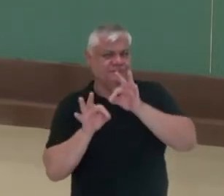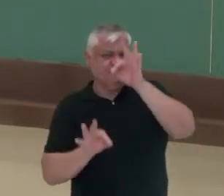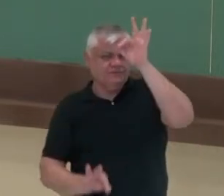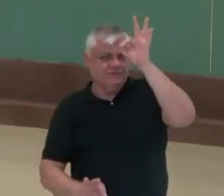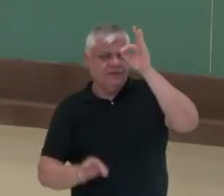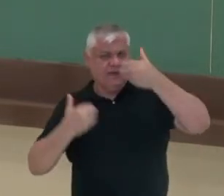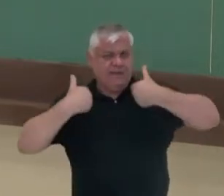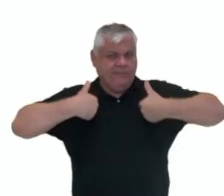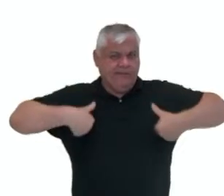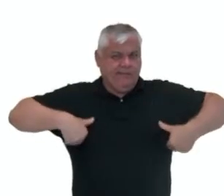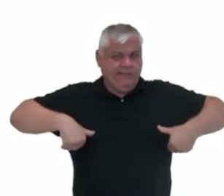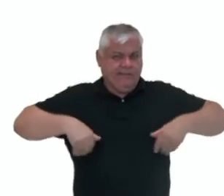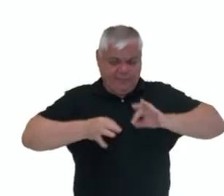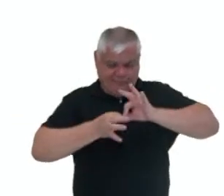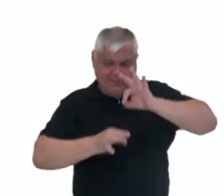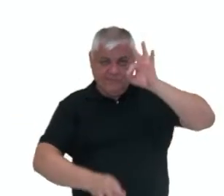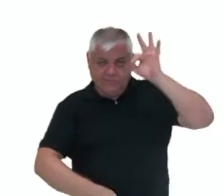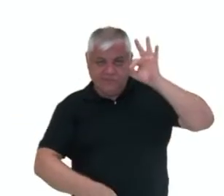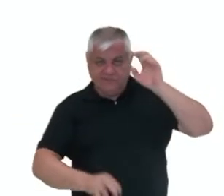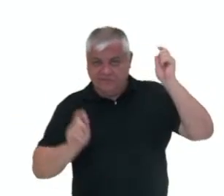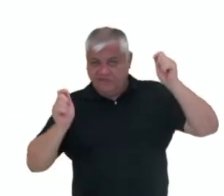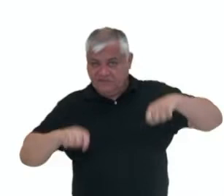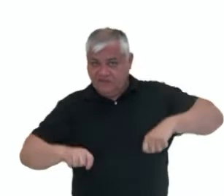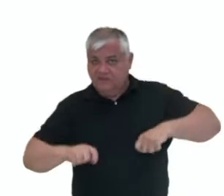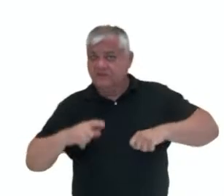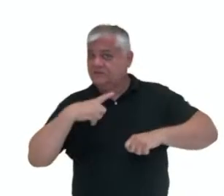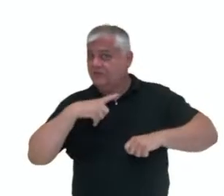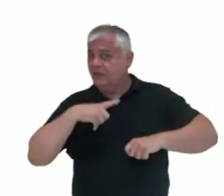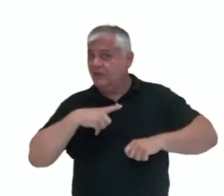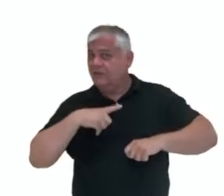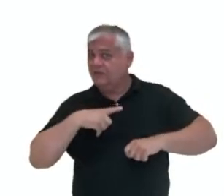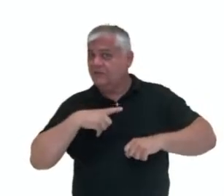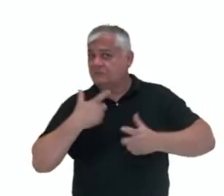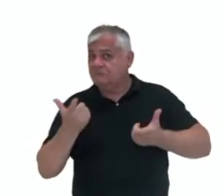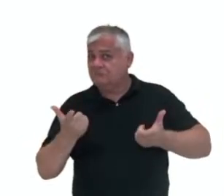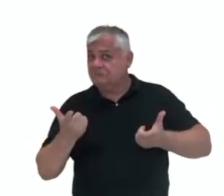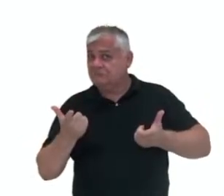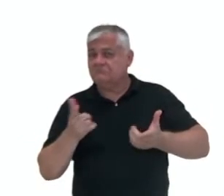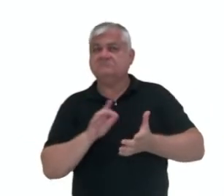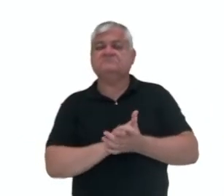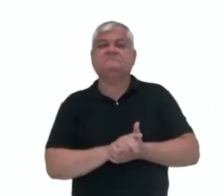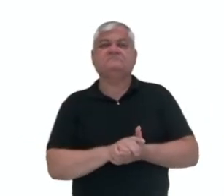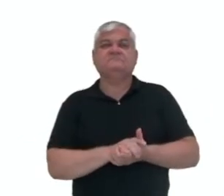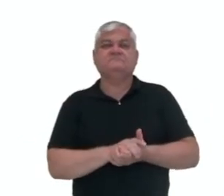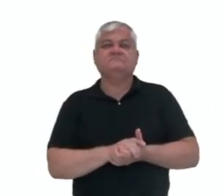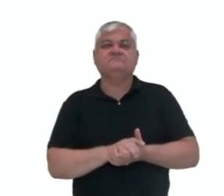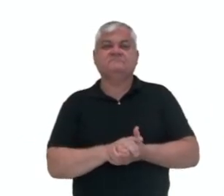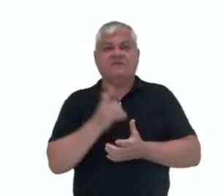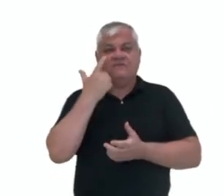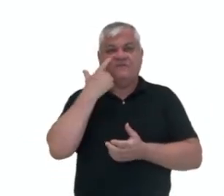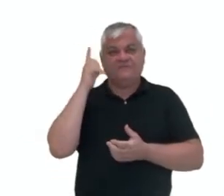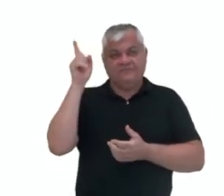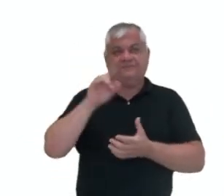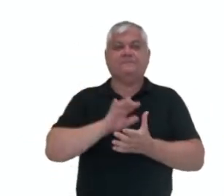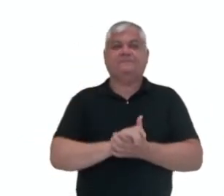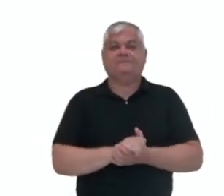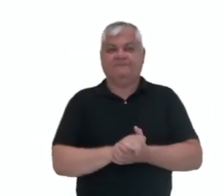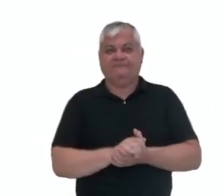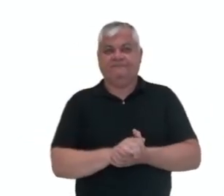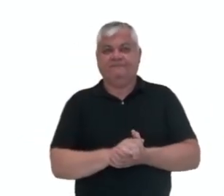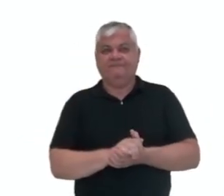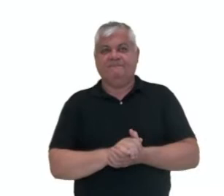camiseta, além das medidas expressas pelos pontos marcados no gráfico? Olha lá, aqui no gráfico o que eu tenho